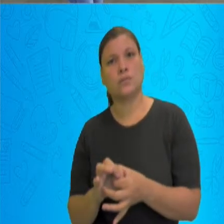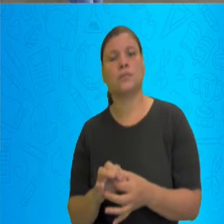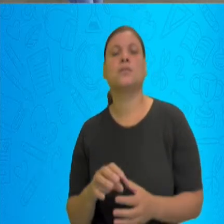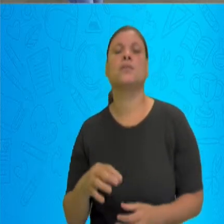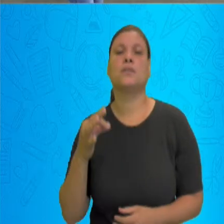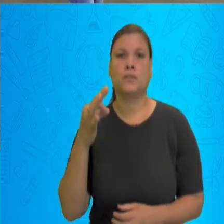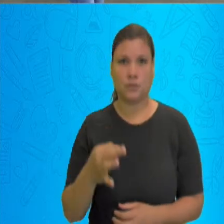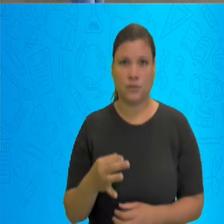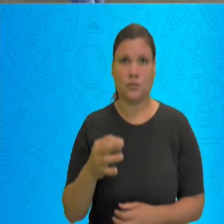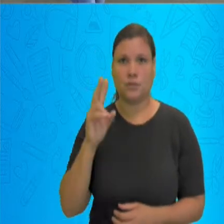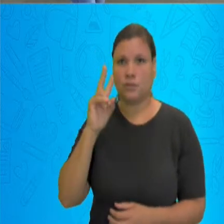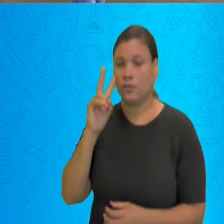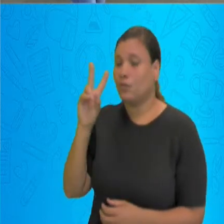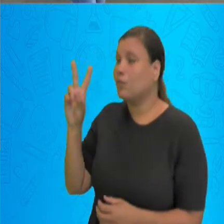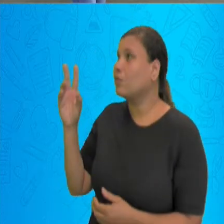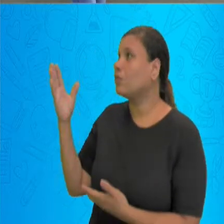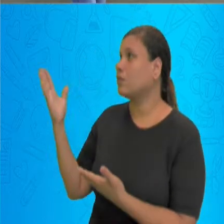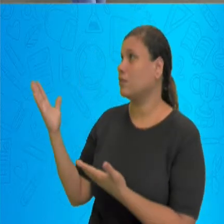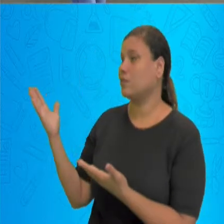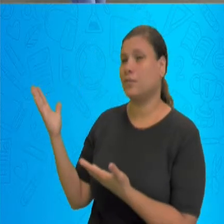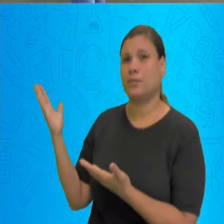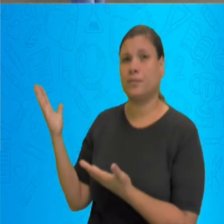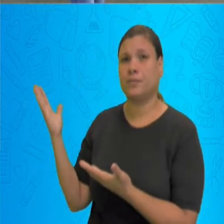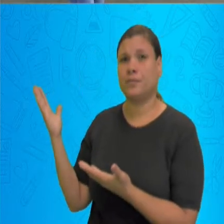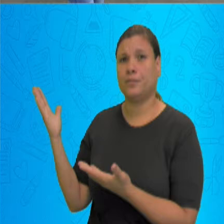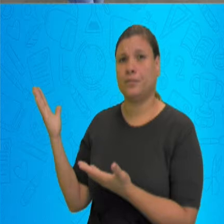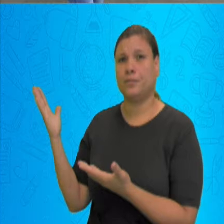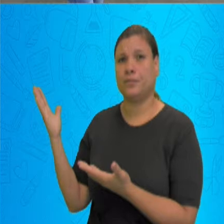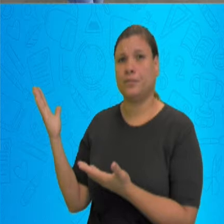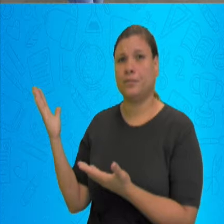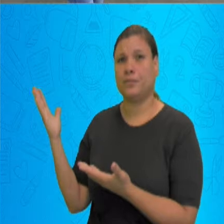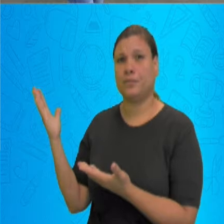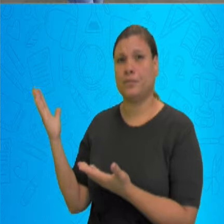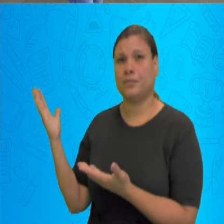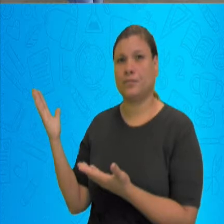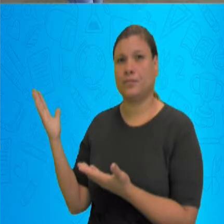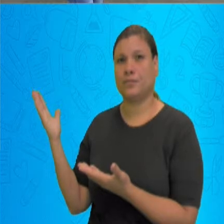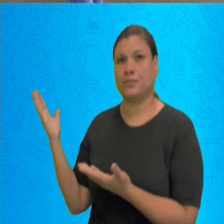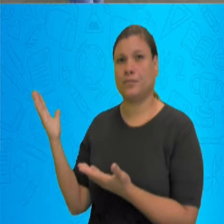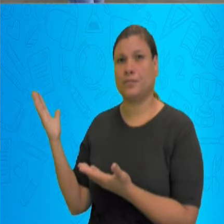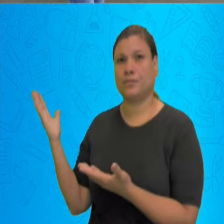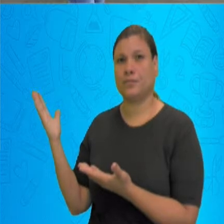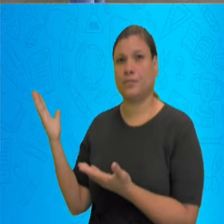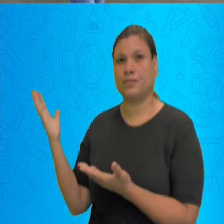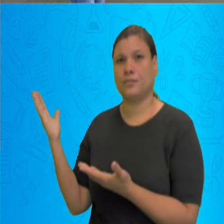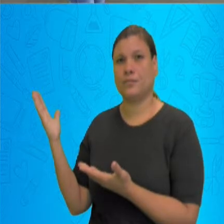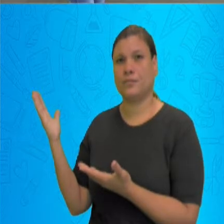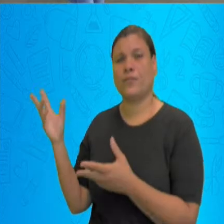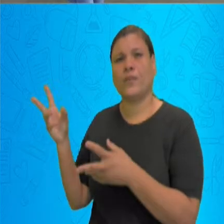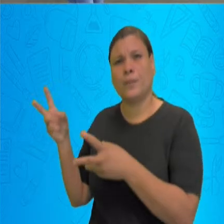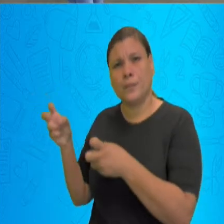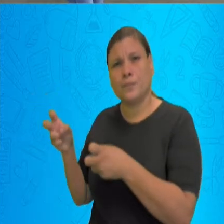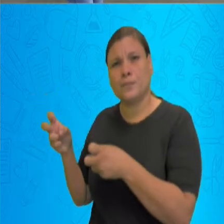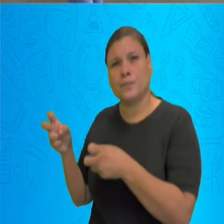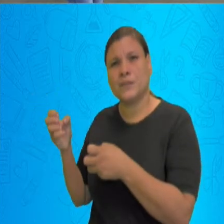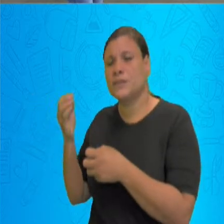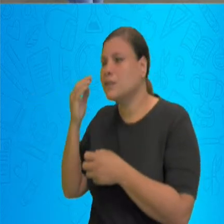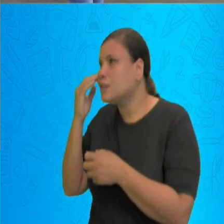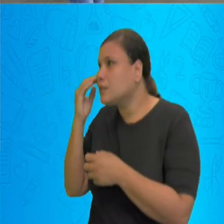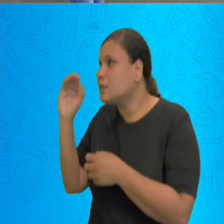estudara e terceira pessoa, ele estudara. Observem as